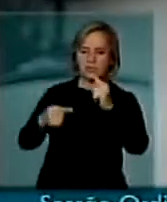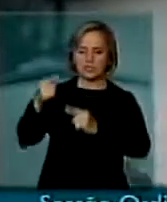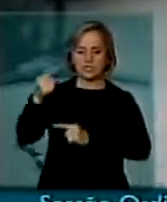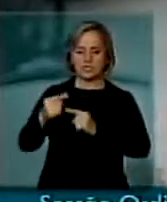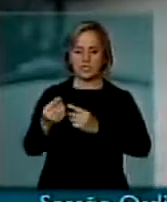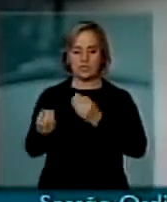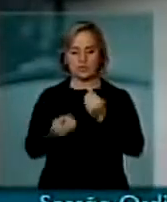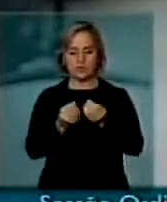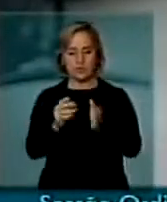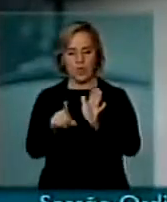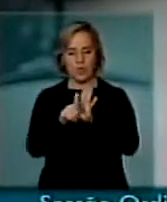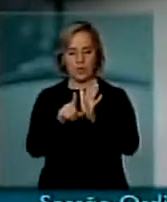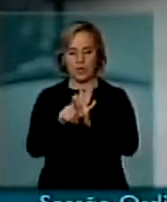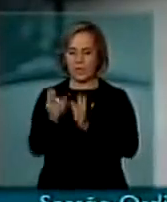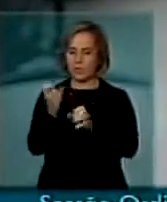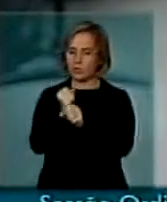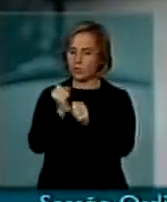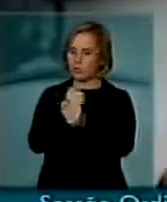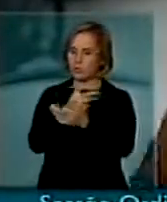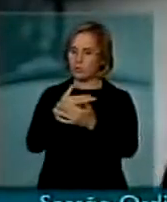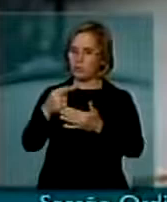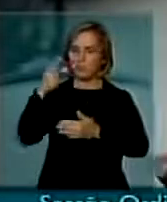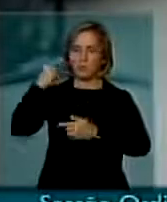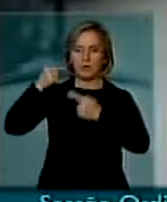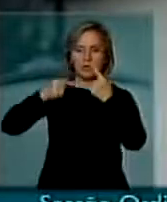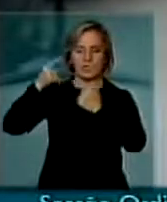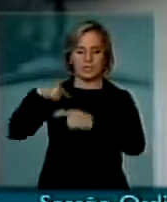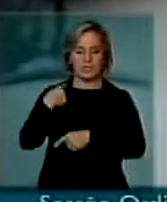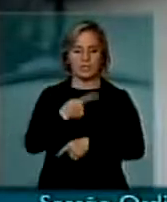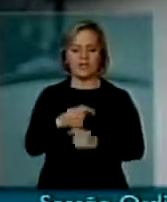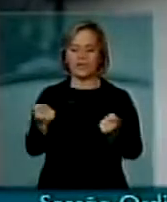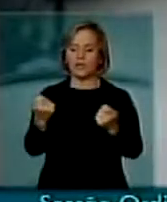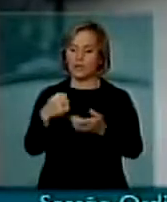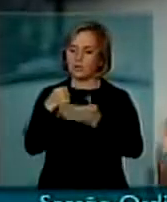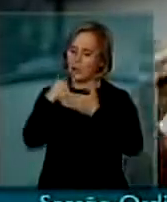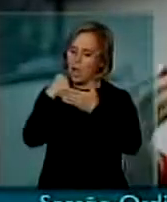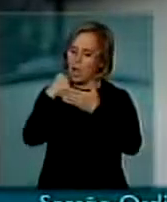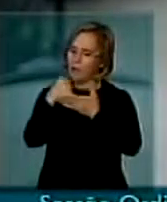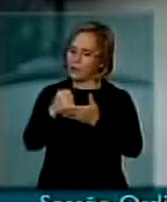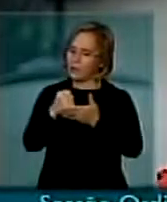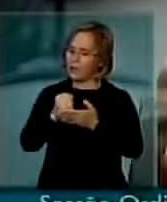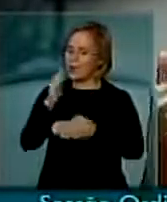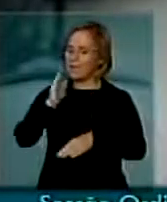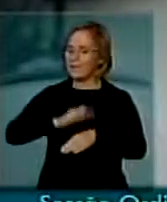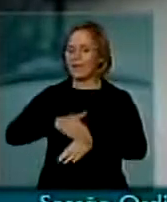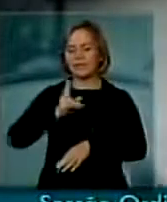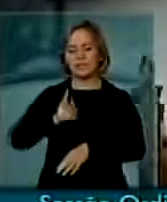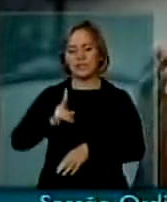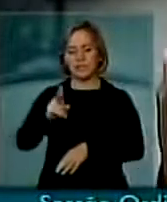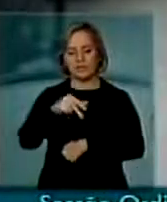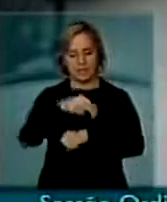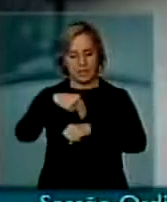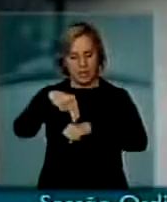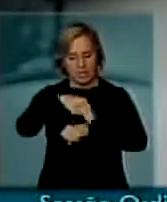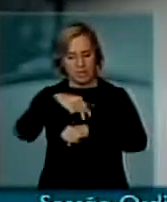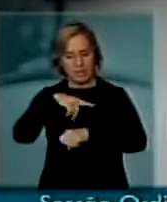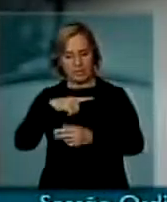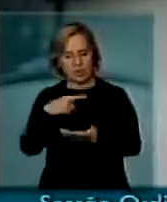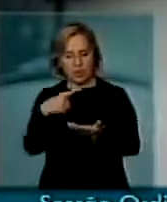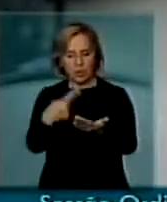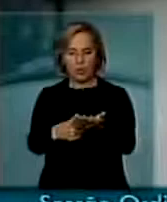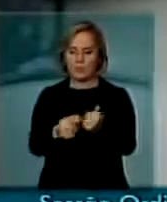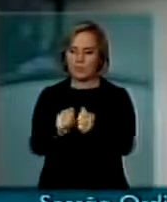os orçamentos e as políticas públicas. Que a gente assuma cada vez mais, enquanto nação soberana, comprometida com as